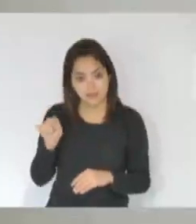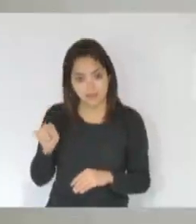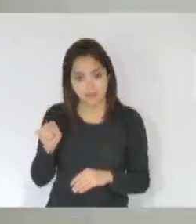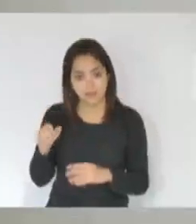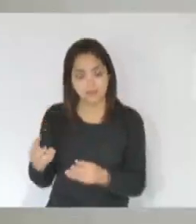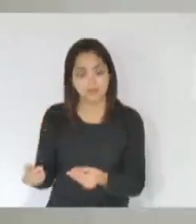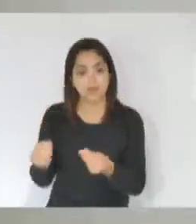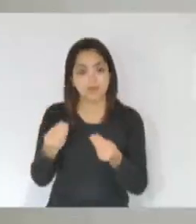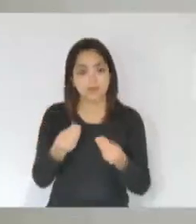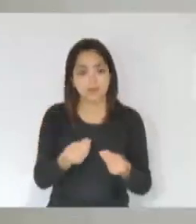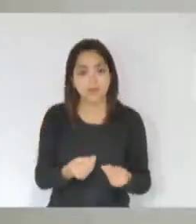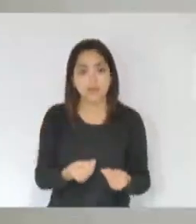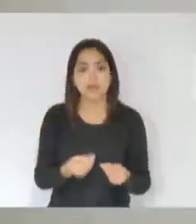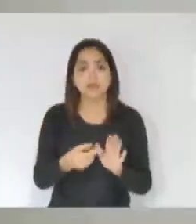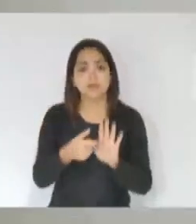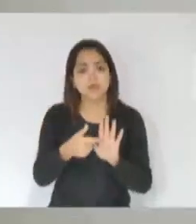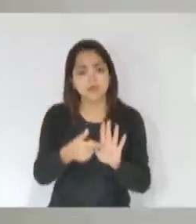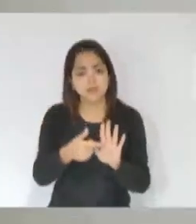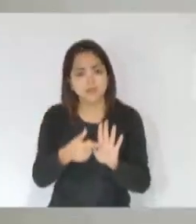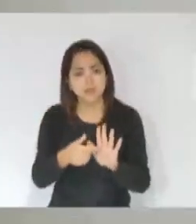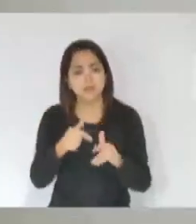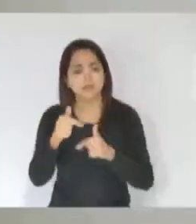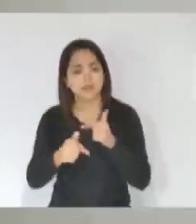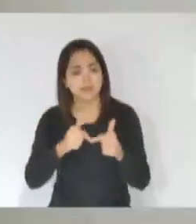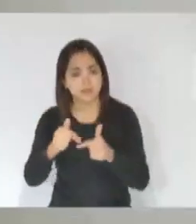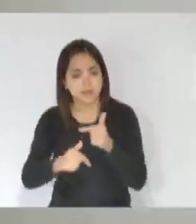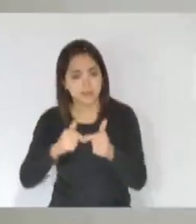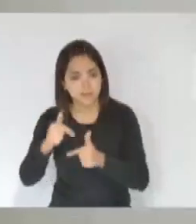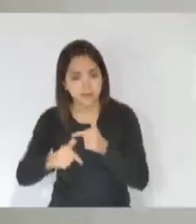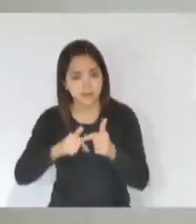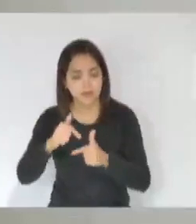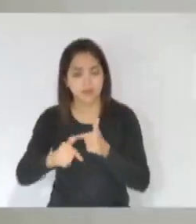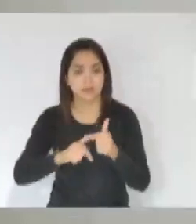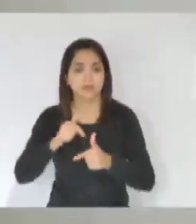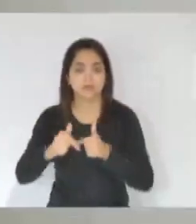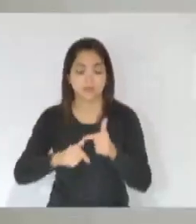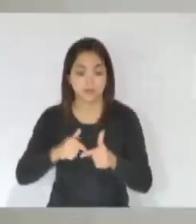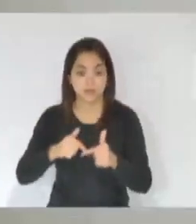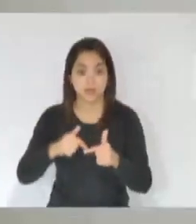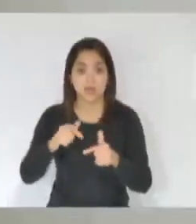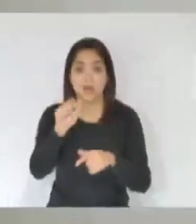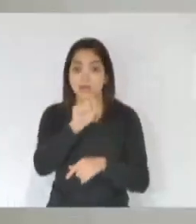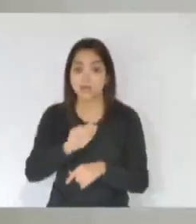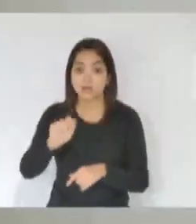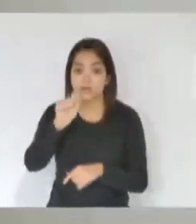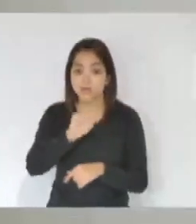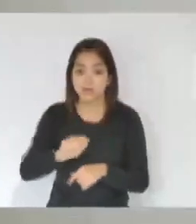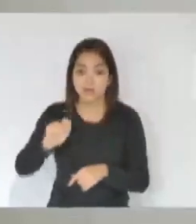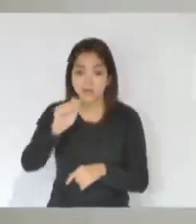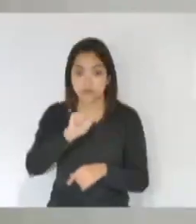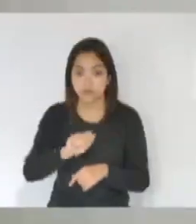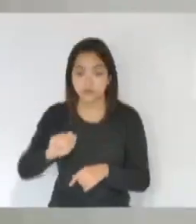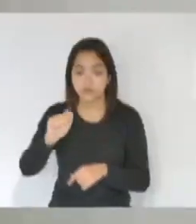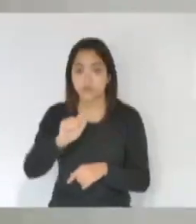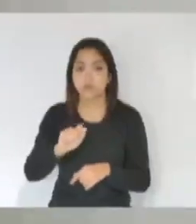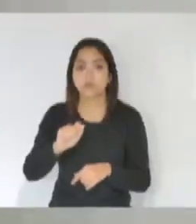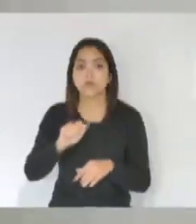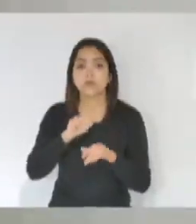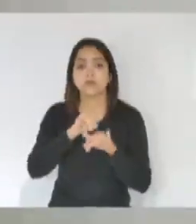de informações a respeito do trabalho dessa, que é a Associação Catarinense de Emissoras de Rádio e